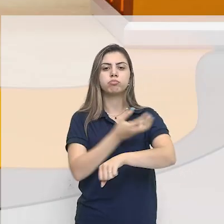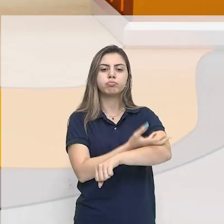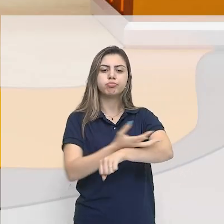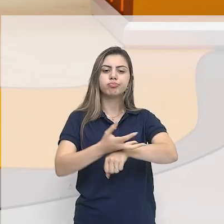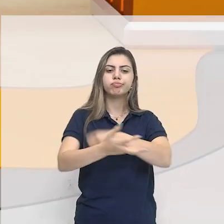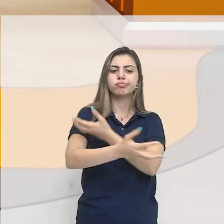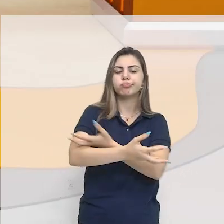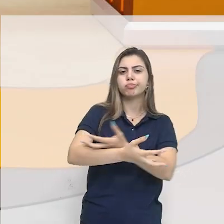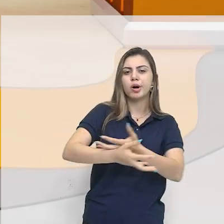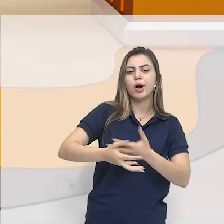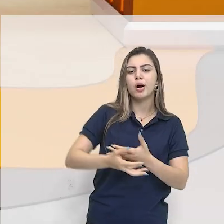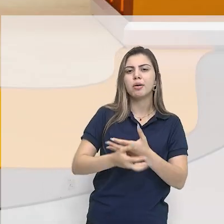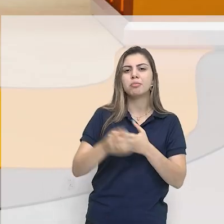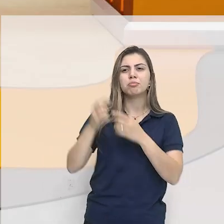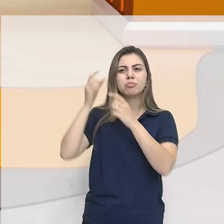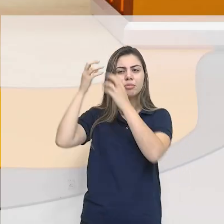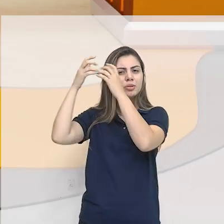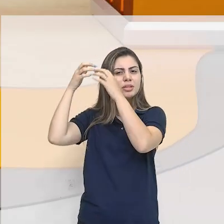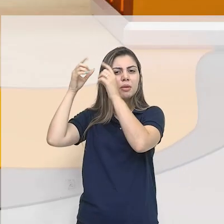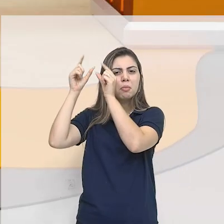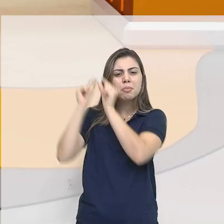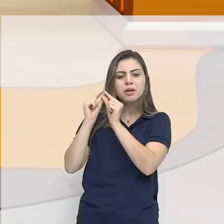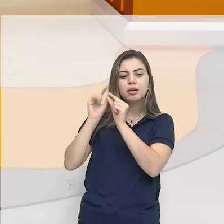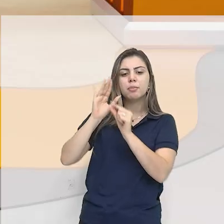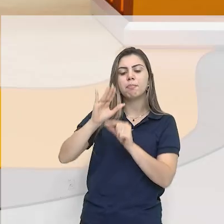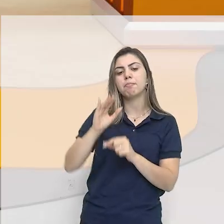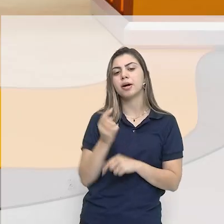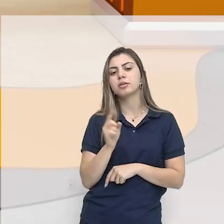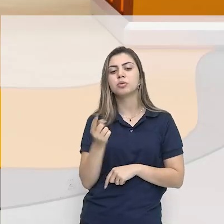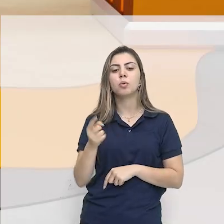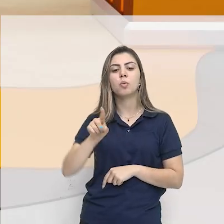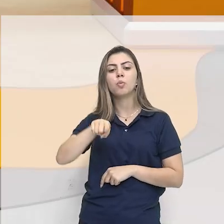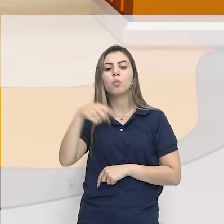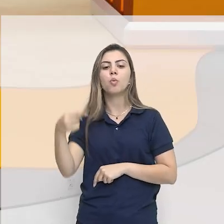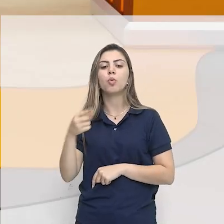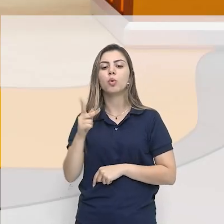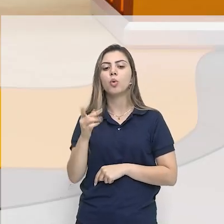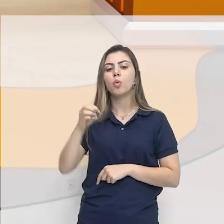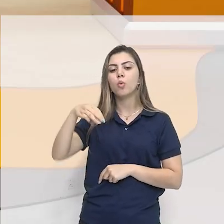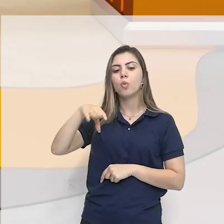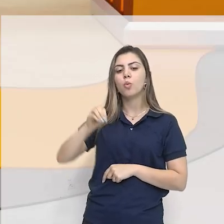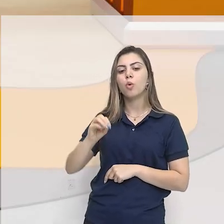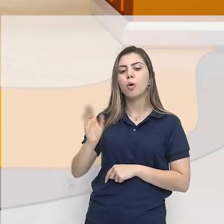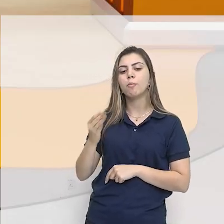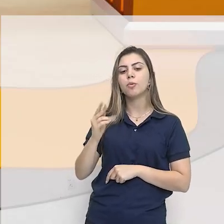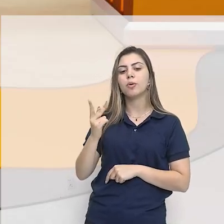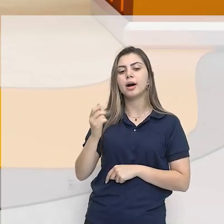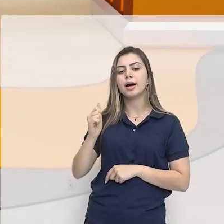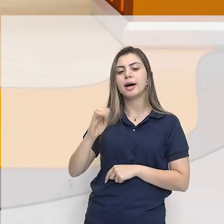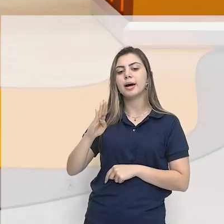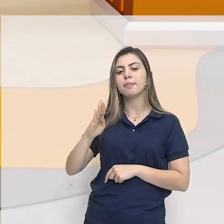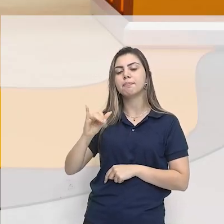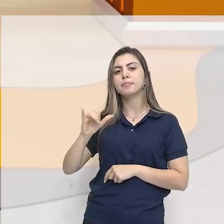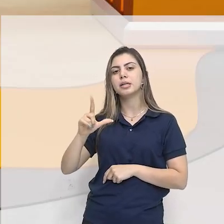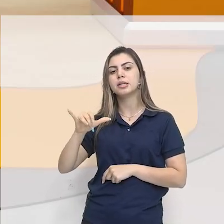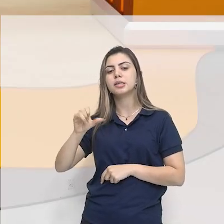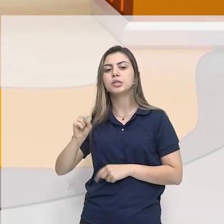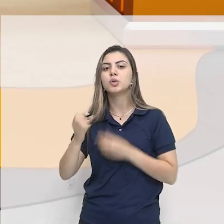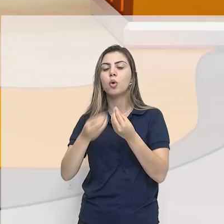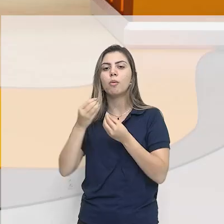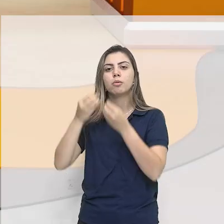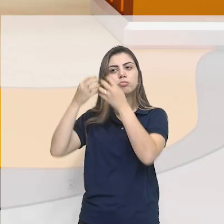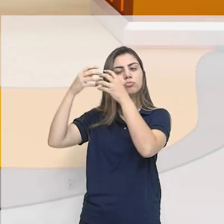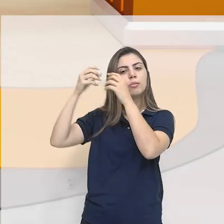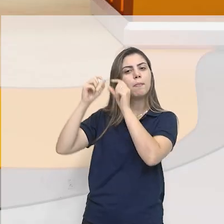Já o Homo habilis, tá? Ele tinha o cérebro um pouco maior que o dos Australopithecus, foi o primeiro, então,